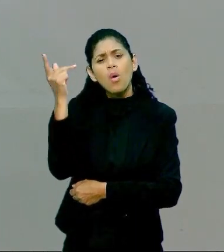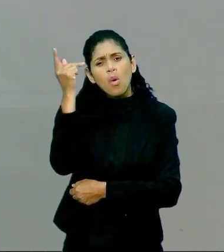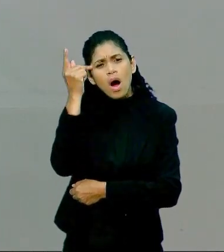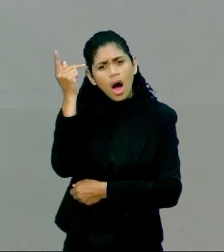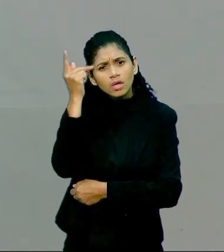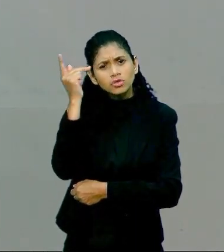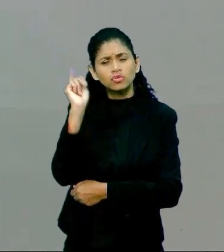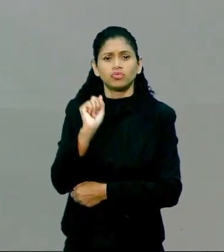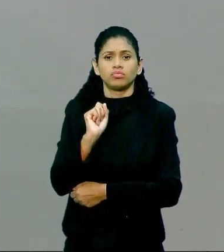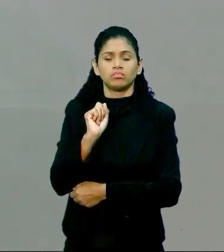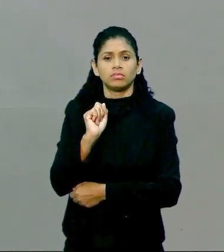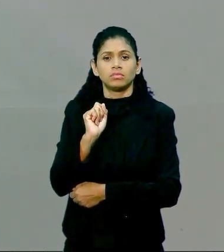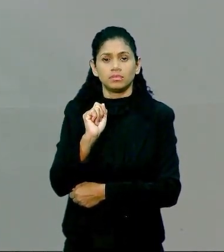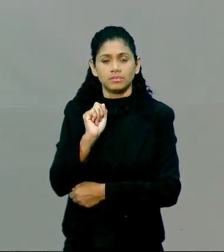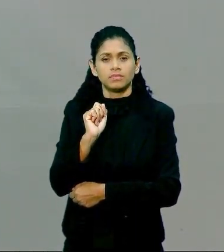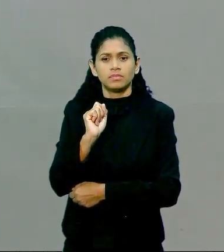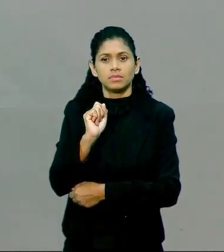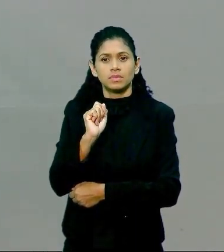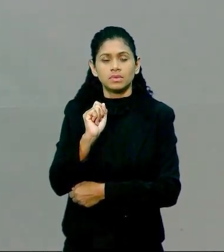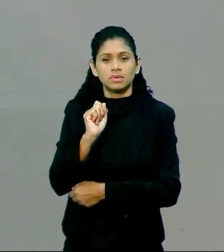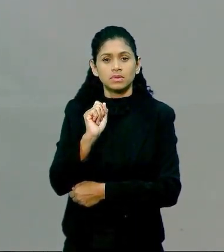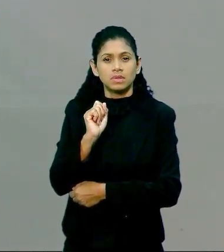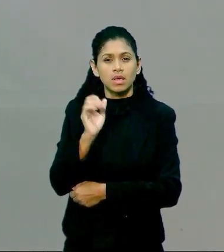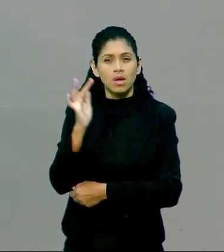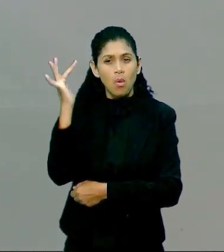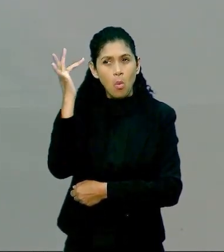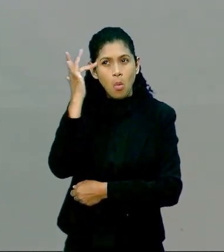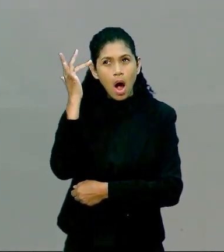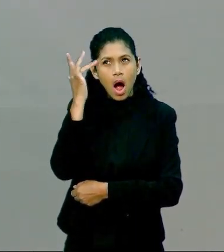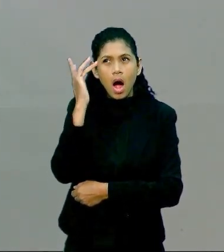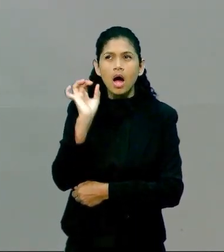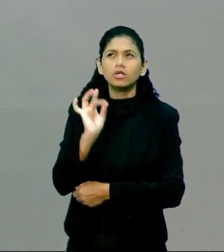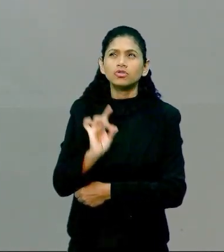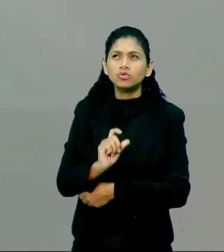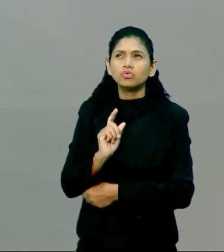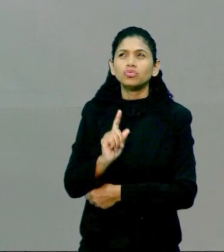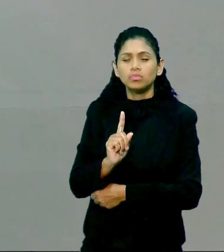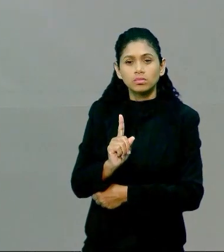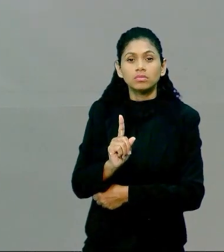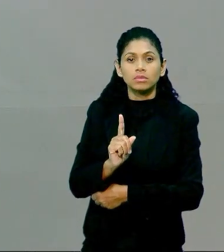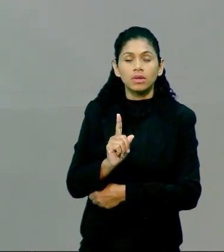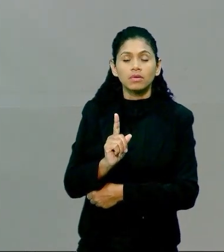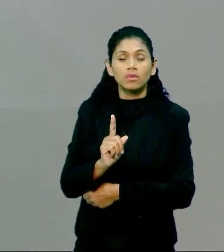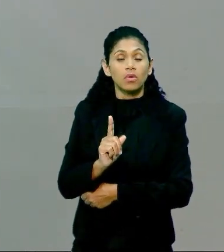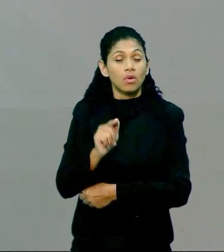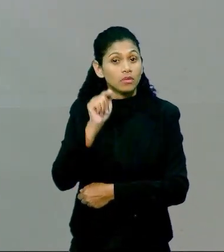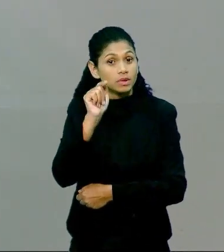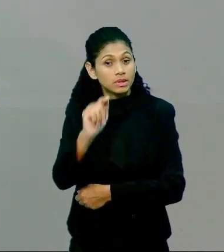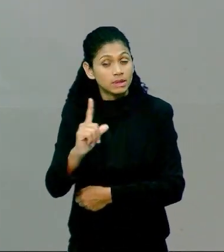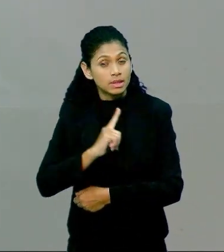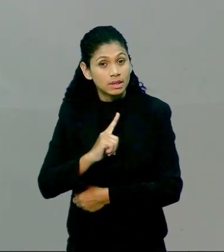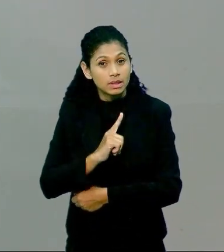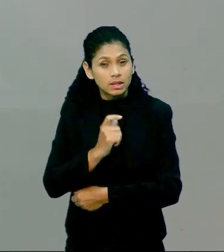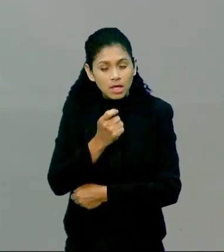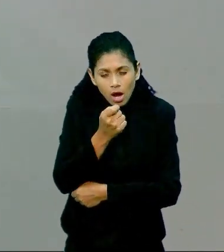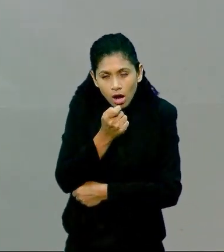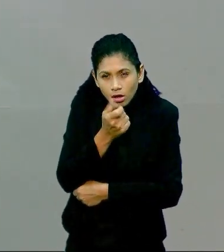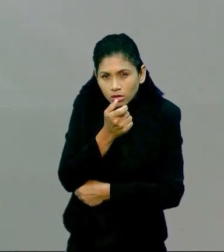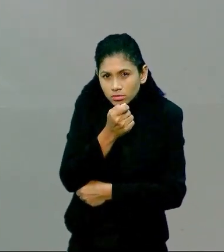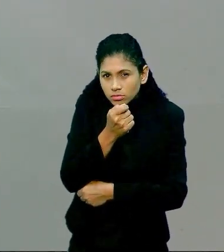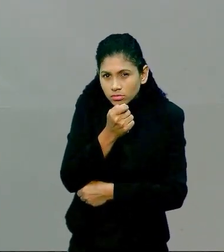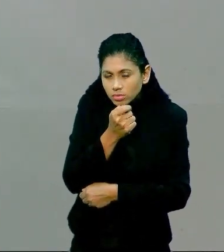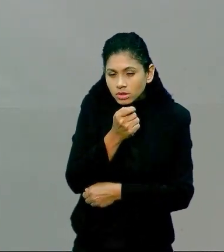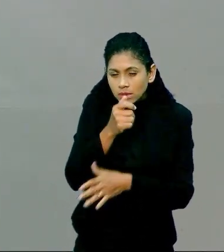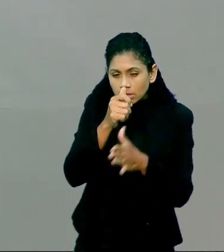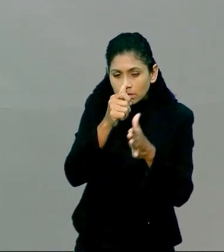se você fosse um detetive, né? Você tem dentro do texto as pistas ali, né? E você vai ter que analisar essas pistas